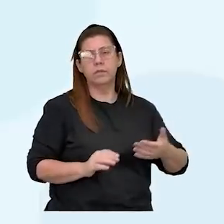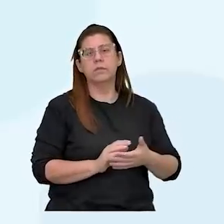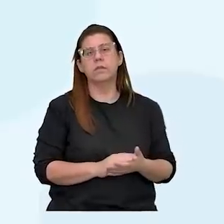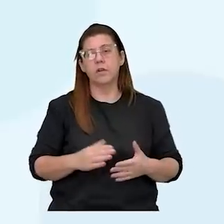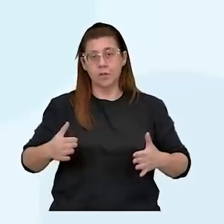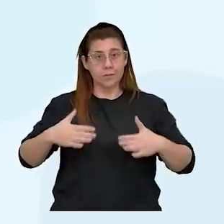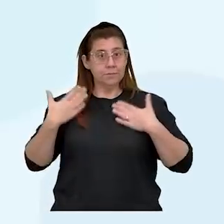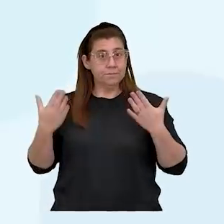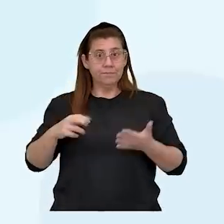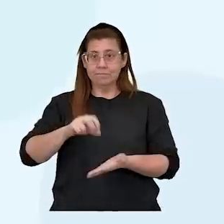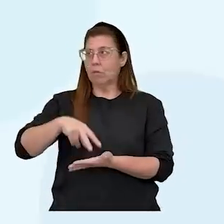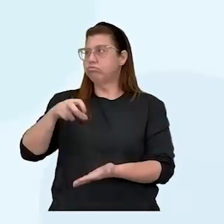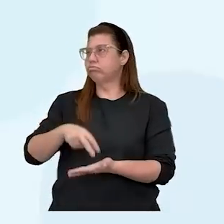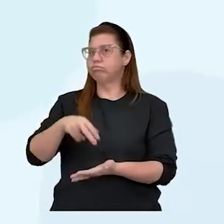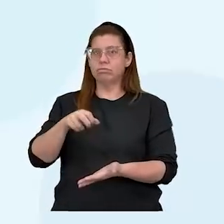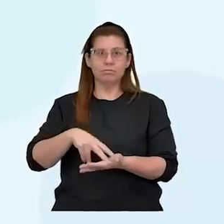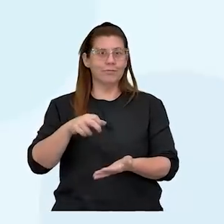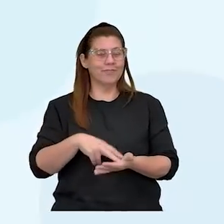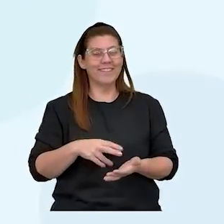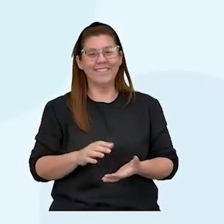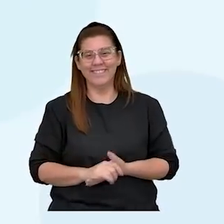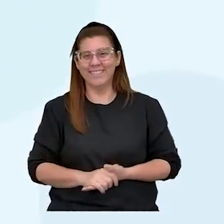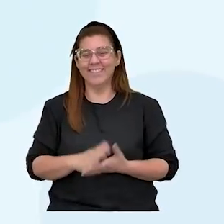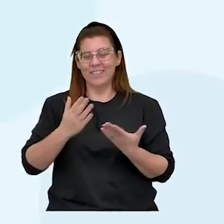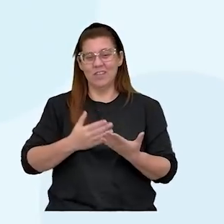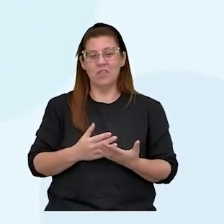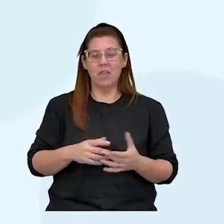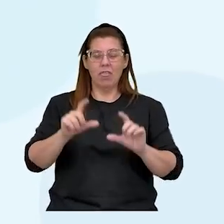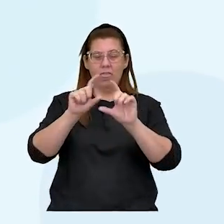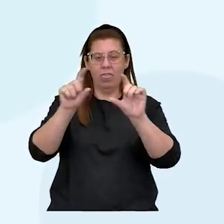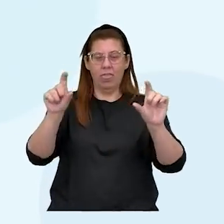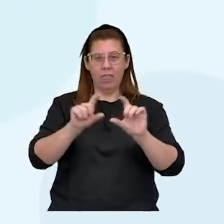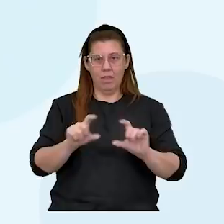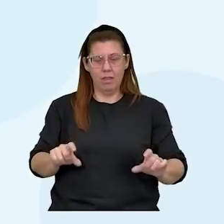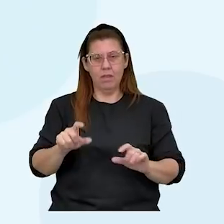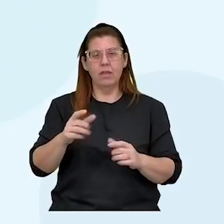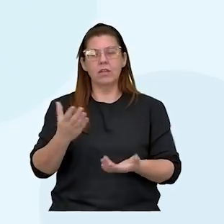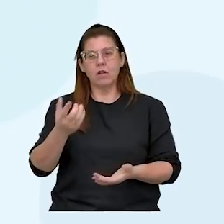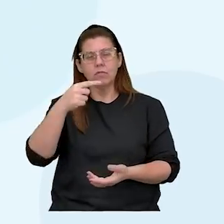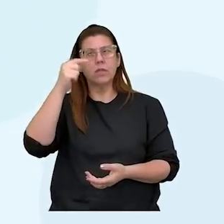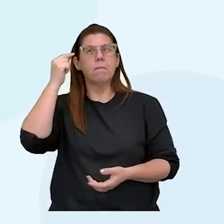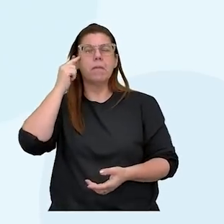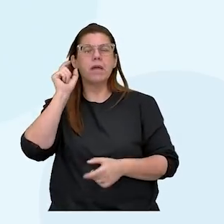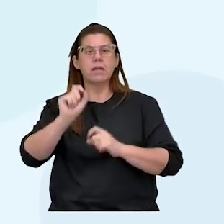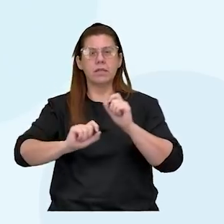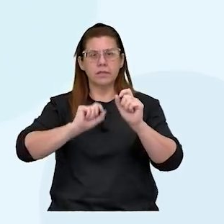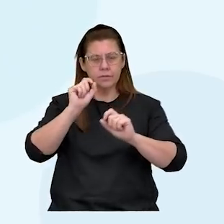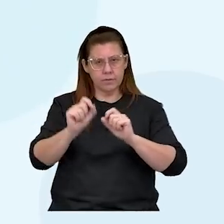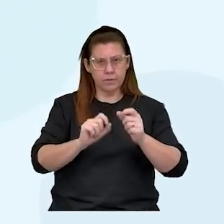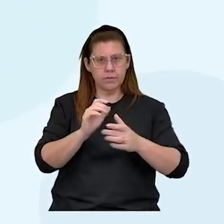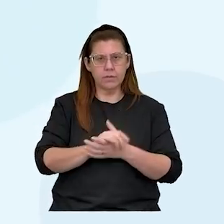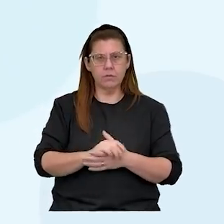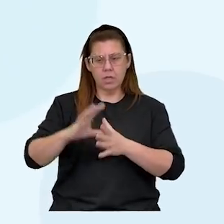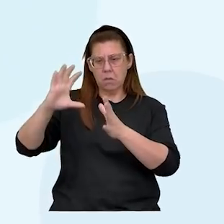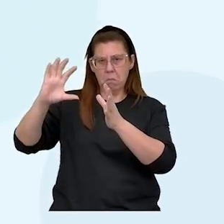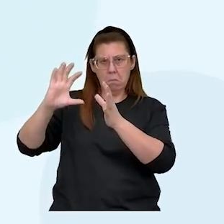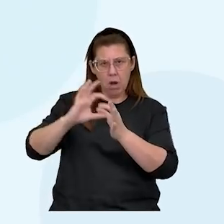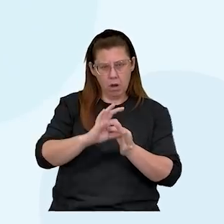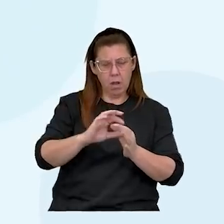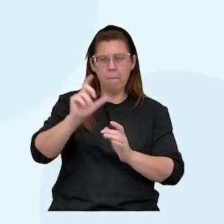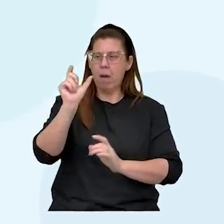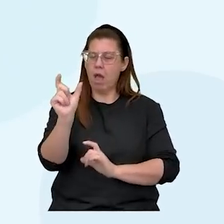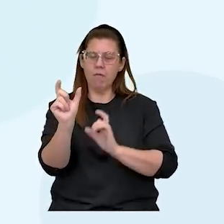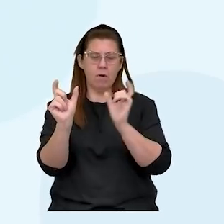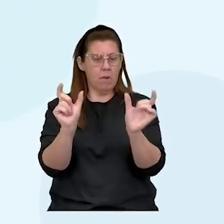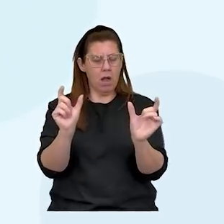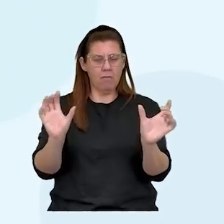fico empolgada toda vez, né? Então, eu tirei 2 trechinhos do texto e eu quero que vocês pensem o seguinte: esses conectivos, essas